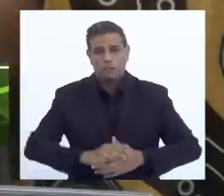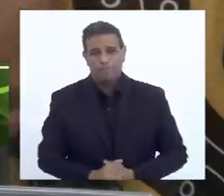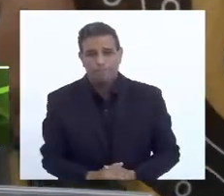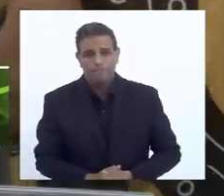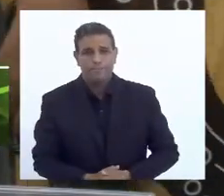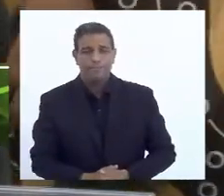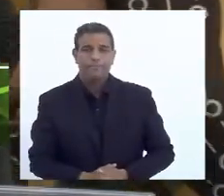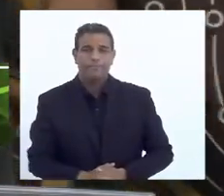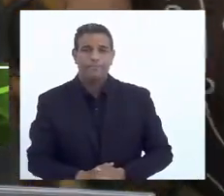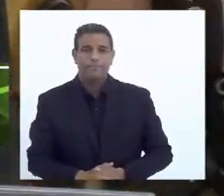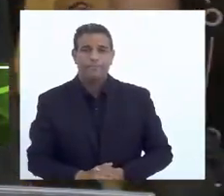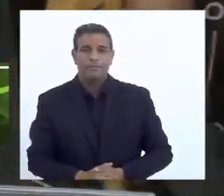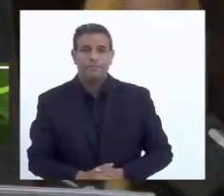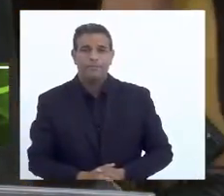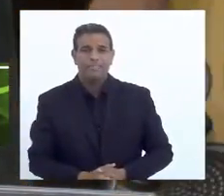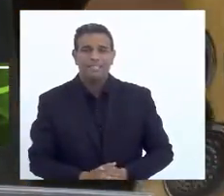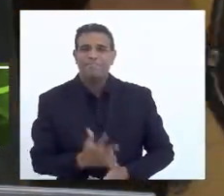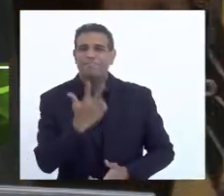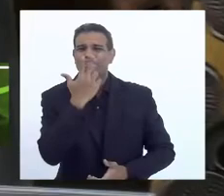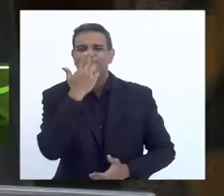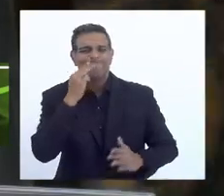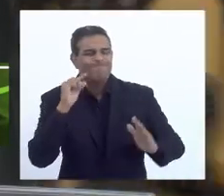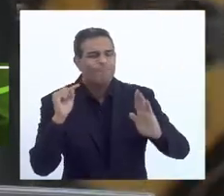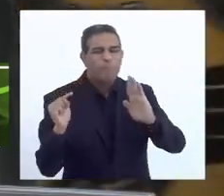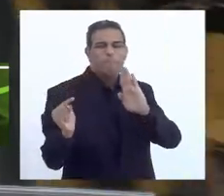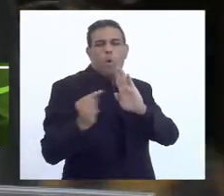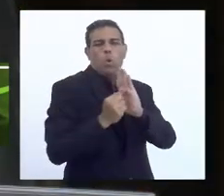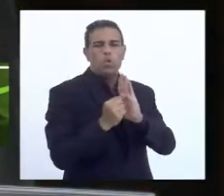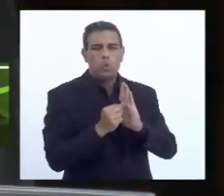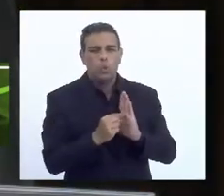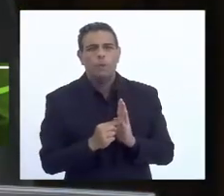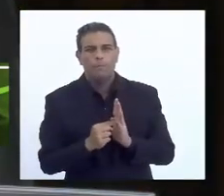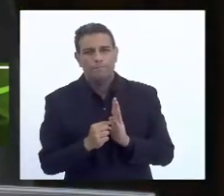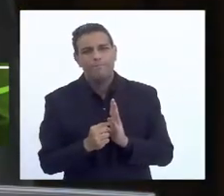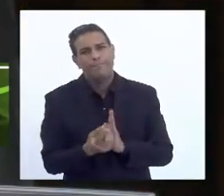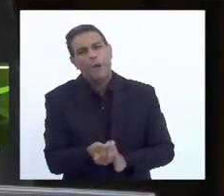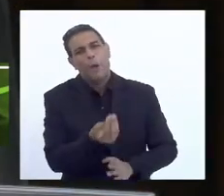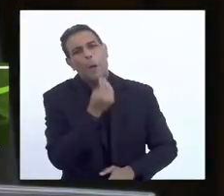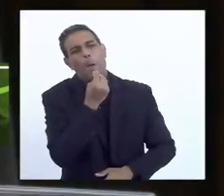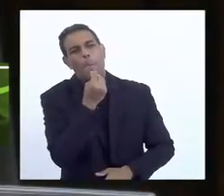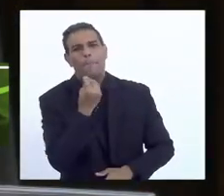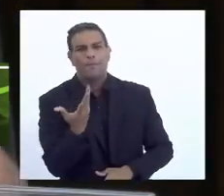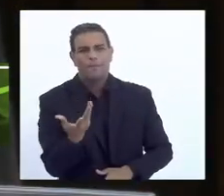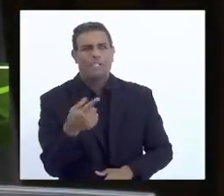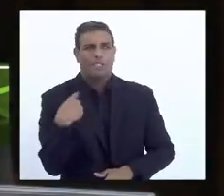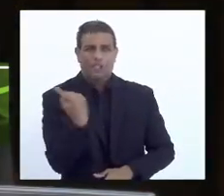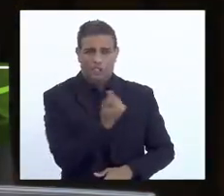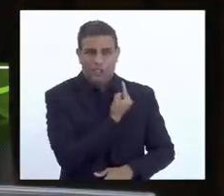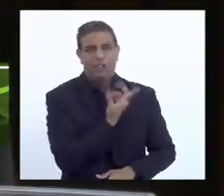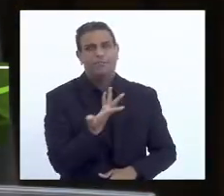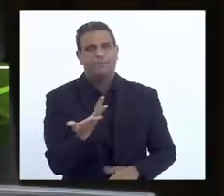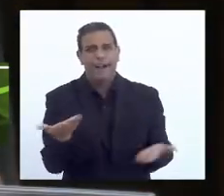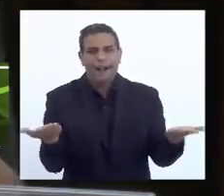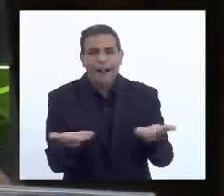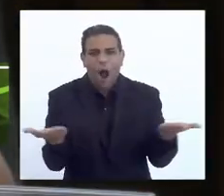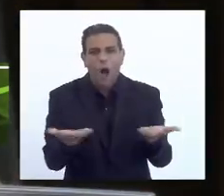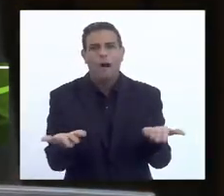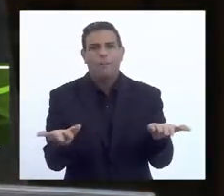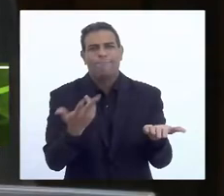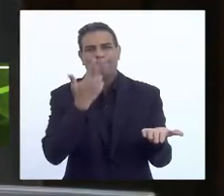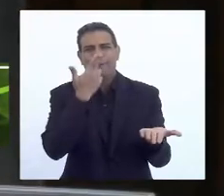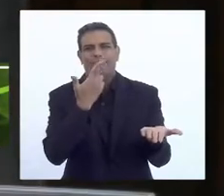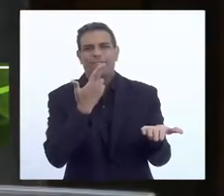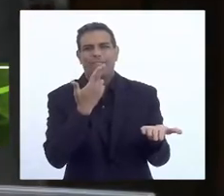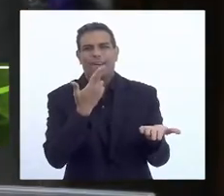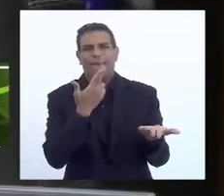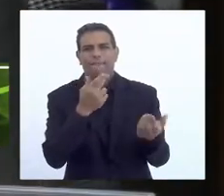E, por um momento, eu confesso para vocês que lá é óbvio que a gente está minimamente já